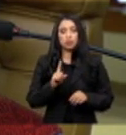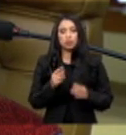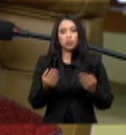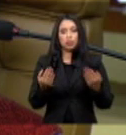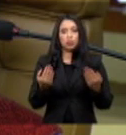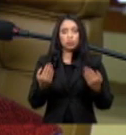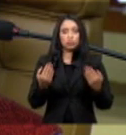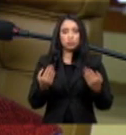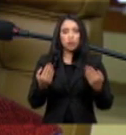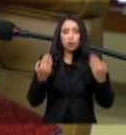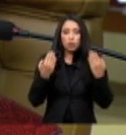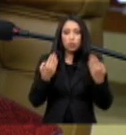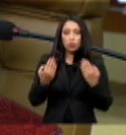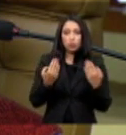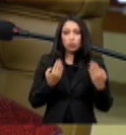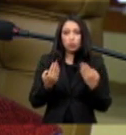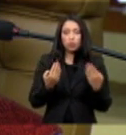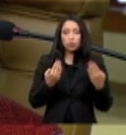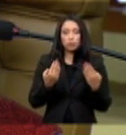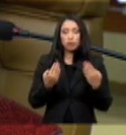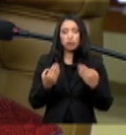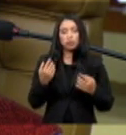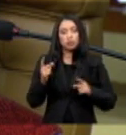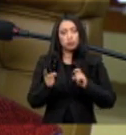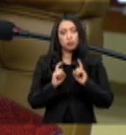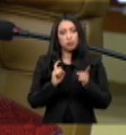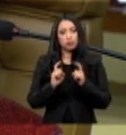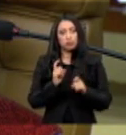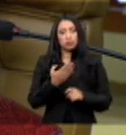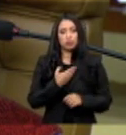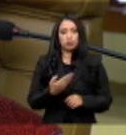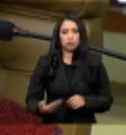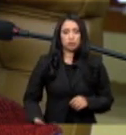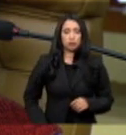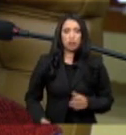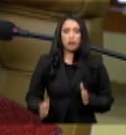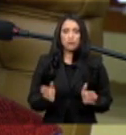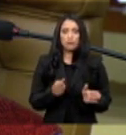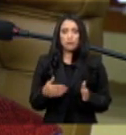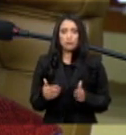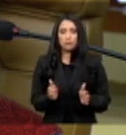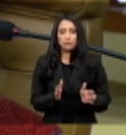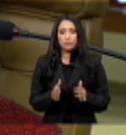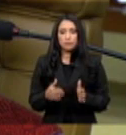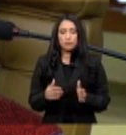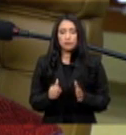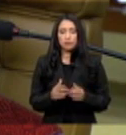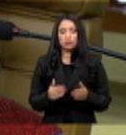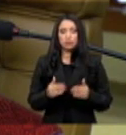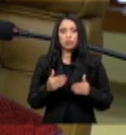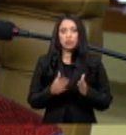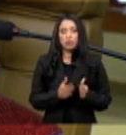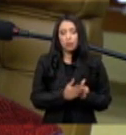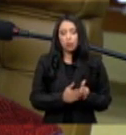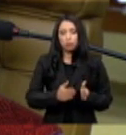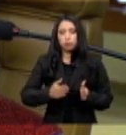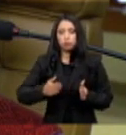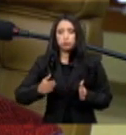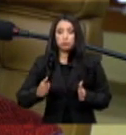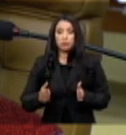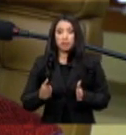com os ditames constitucionais da administração pública, a flexibilização dos critérios para prorrogação